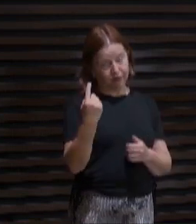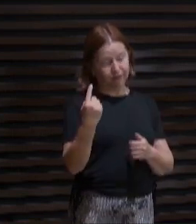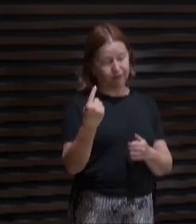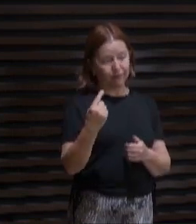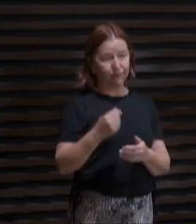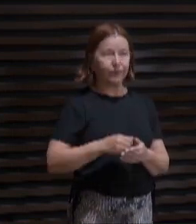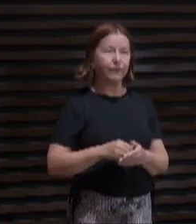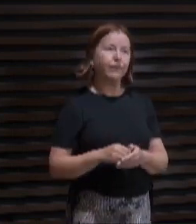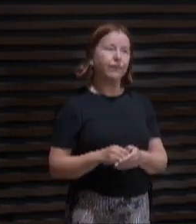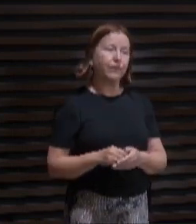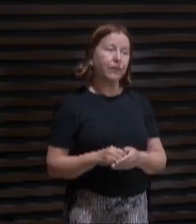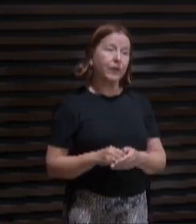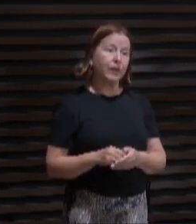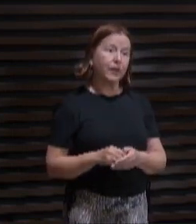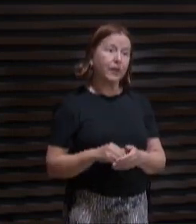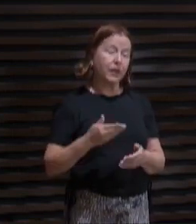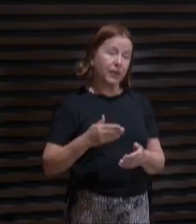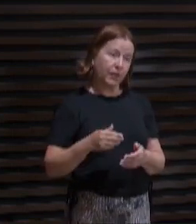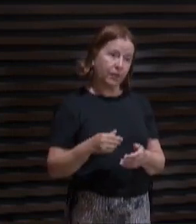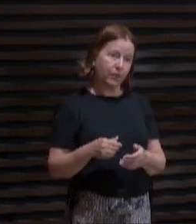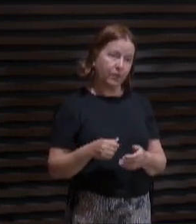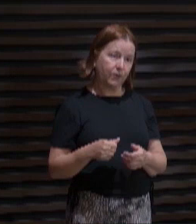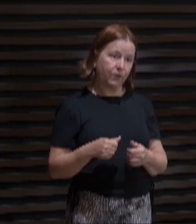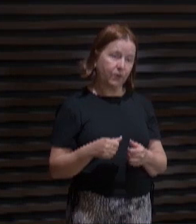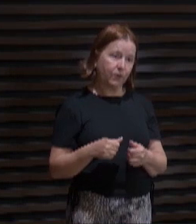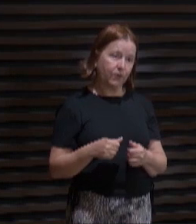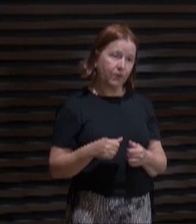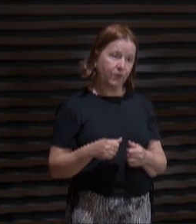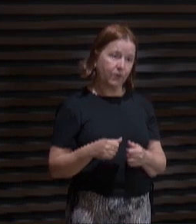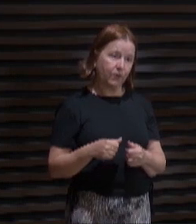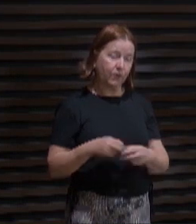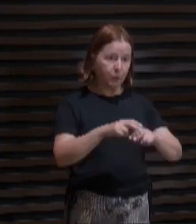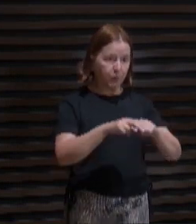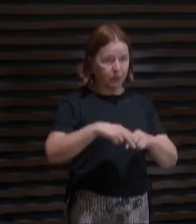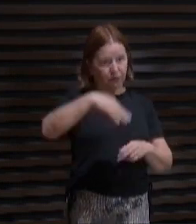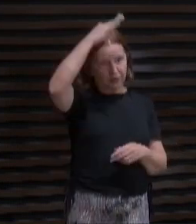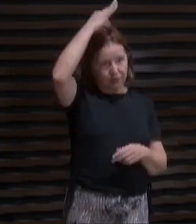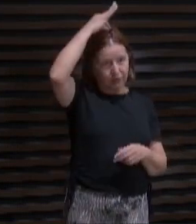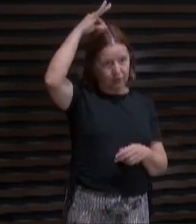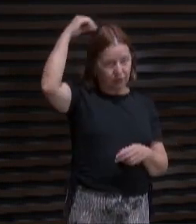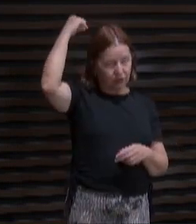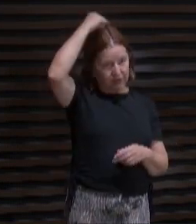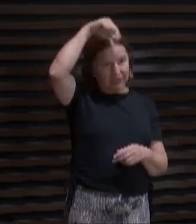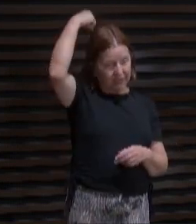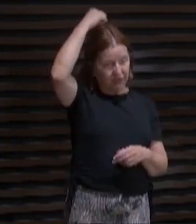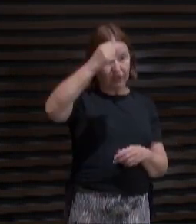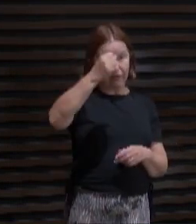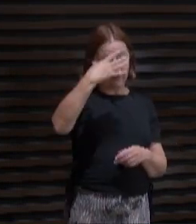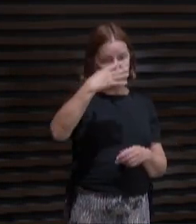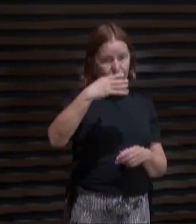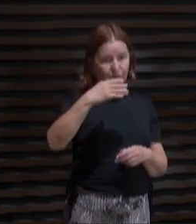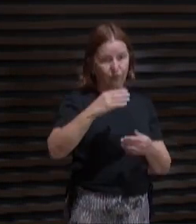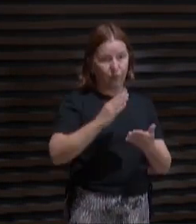Patmos o caminho para o Espírito Santo revelar o livro do Apocalipse, que é